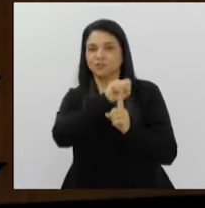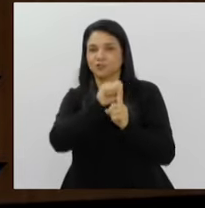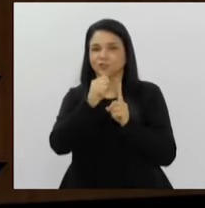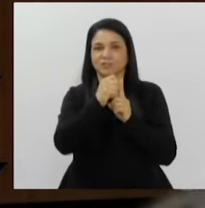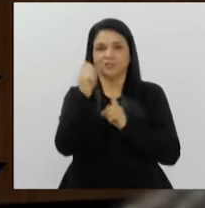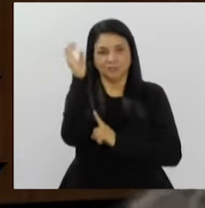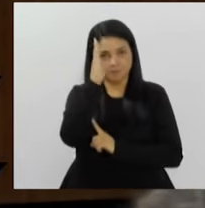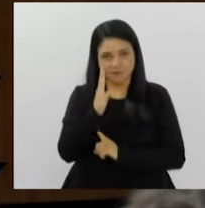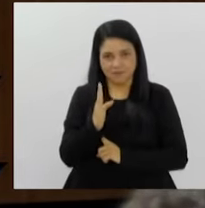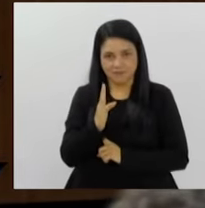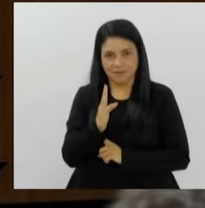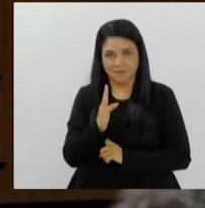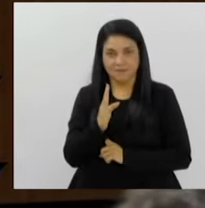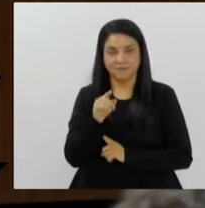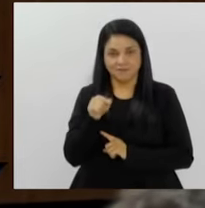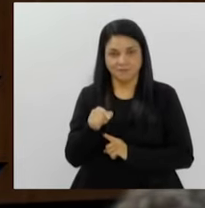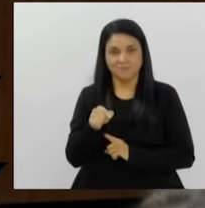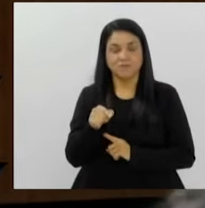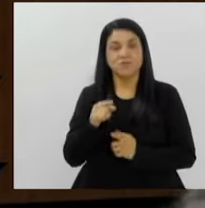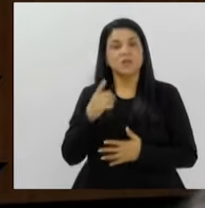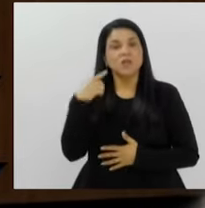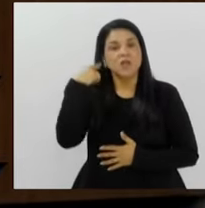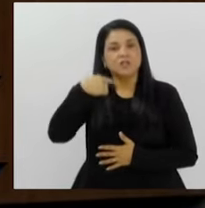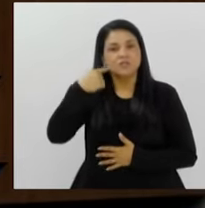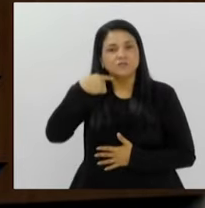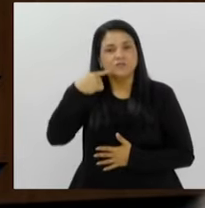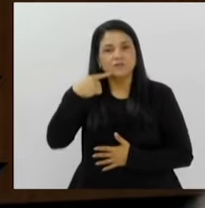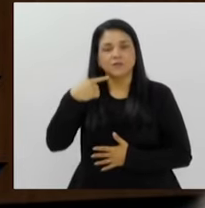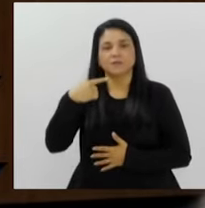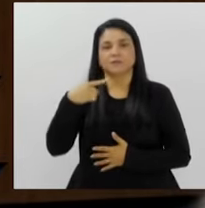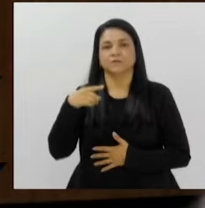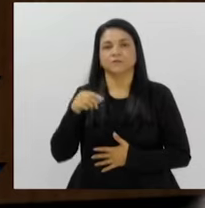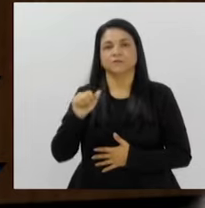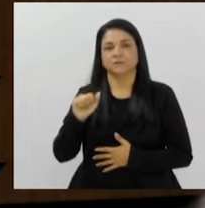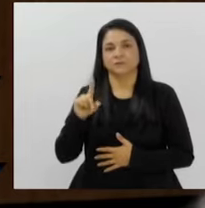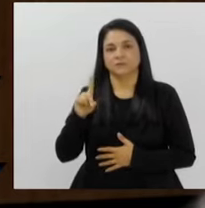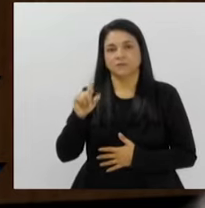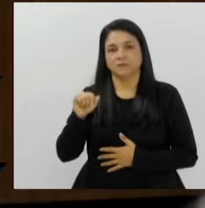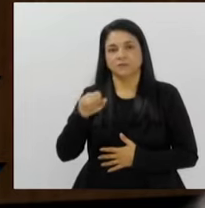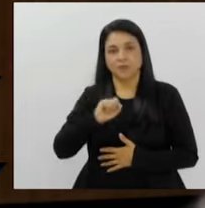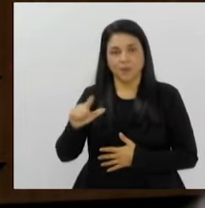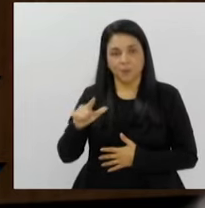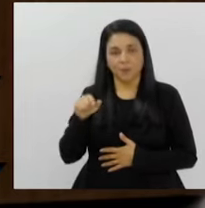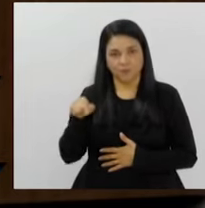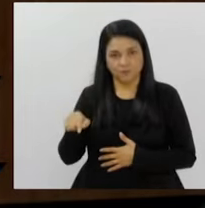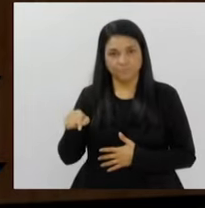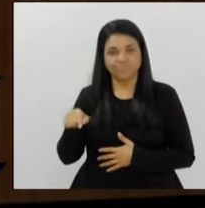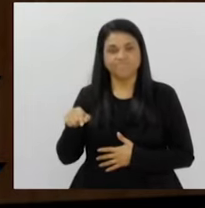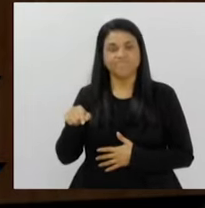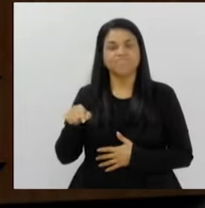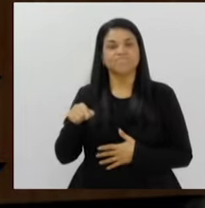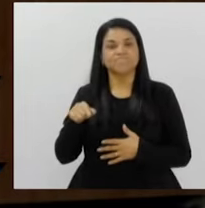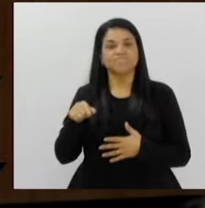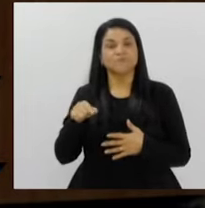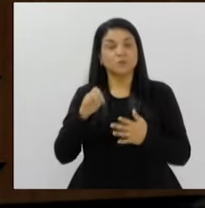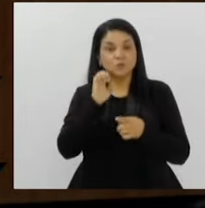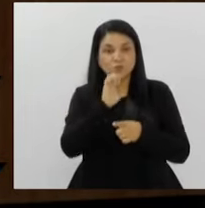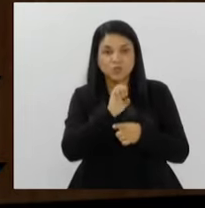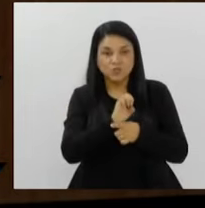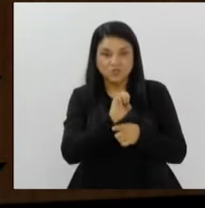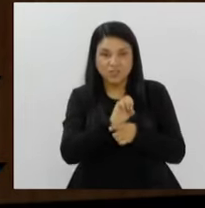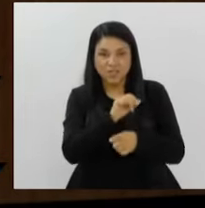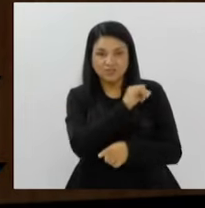Brasileiro, pelo advogado Daniel Sarmento, está arrastando o Estado do Rio de